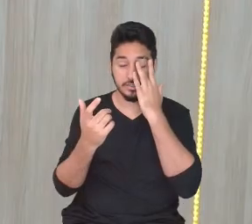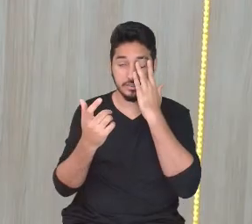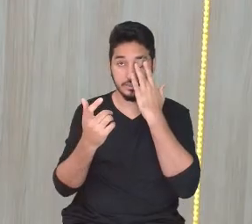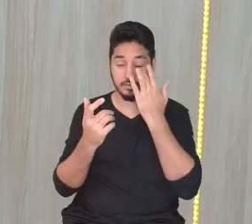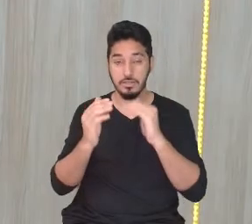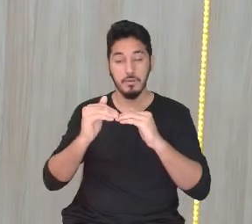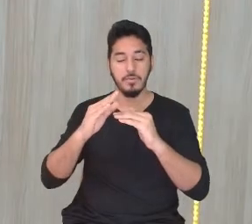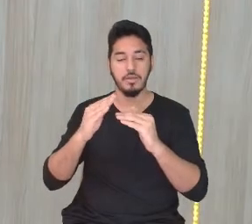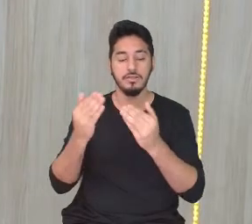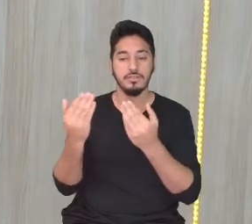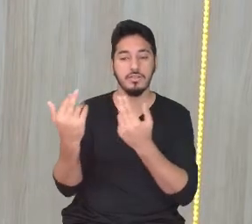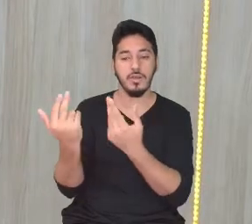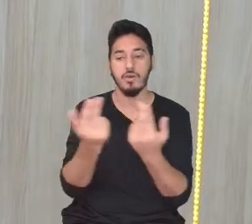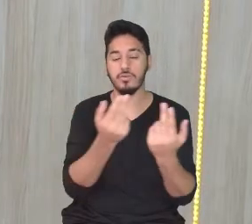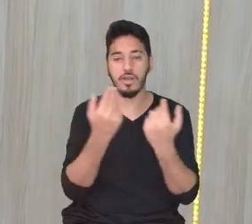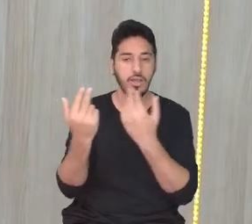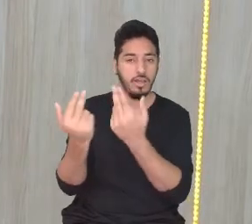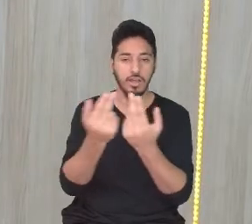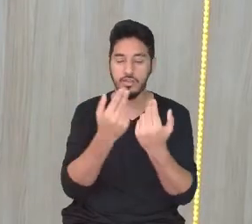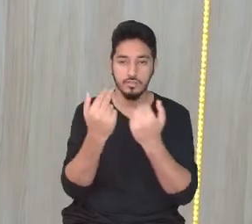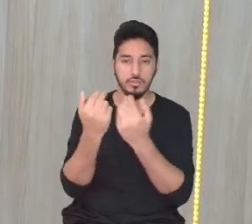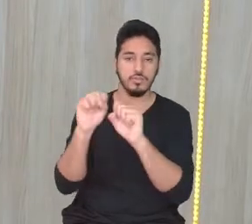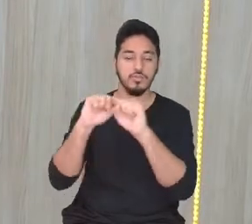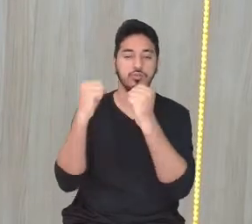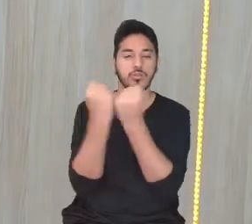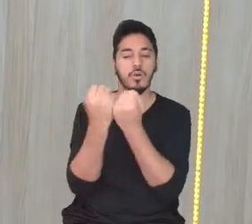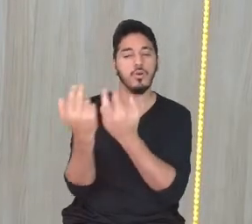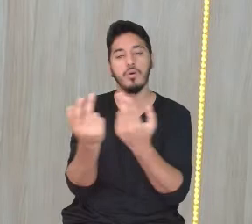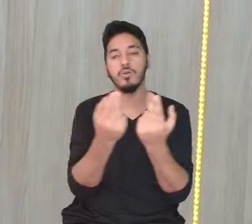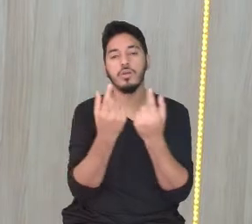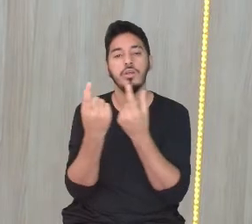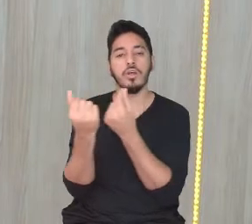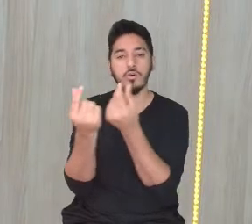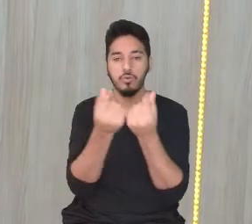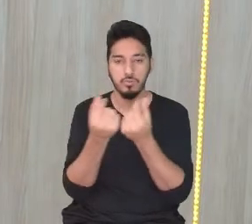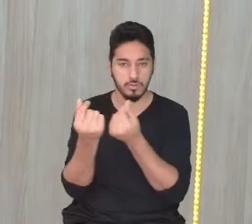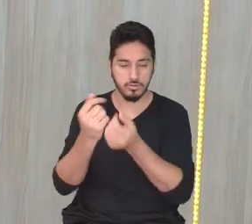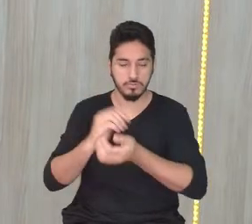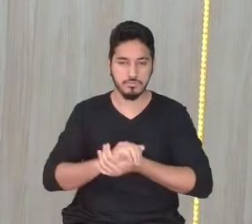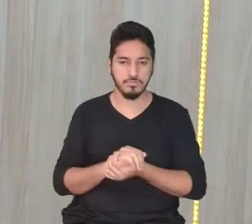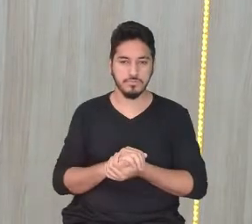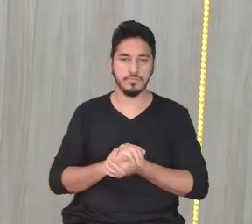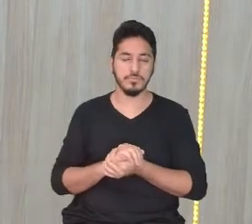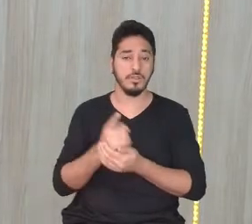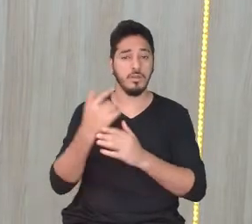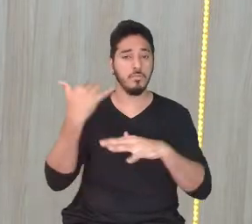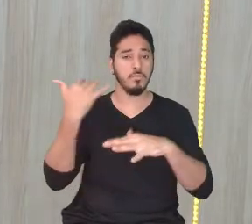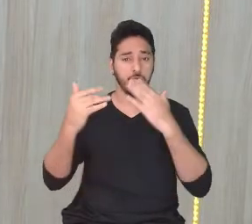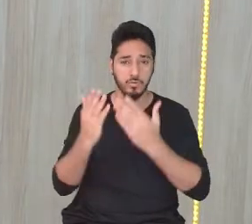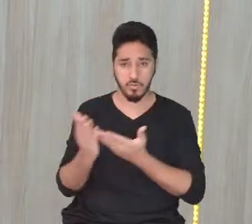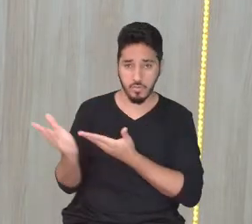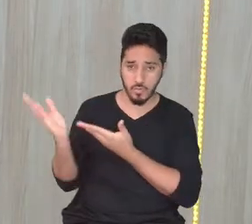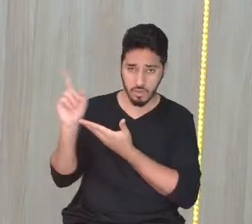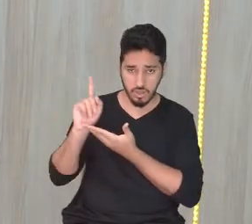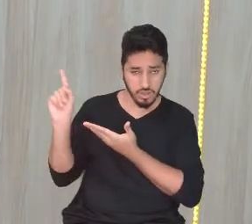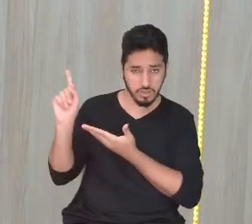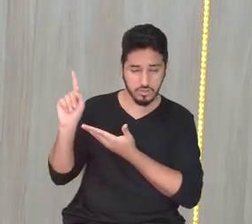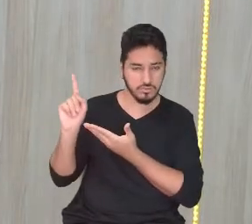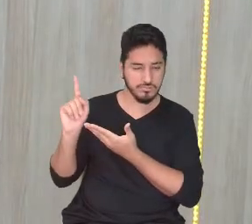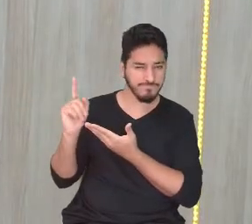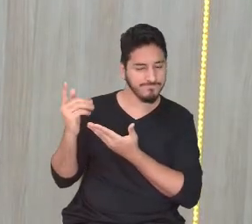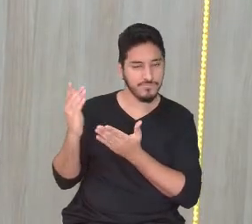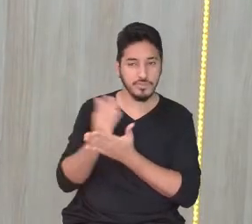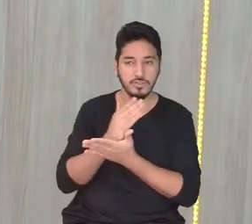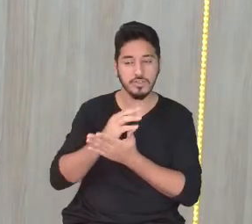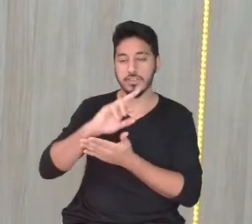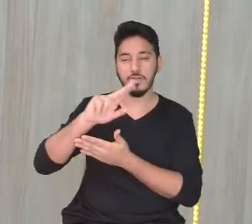mais igualdade social, com mais igualdade econômica, né? E movimentos como esse, mesmo que muitas vezes